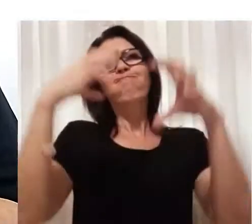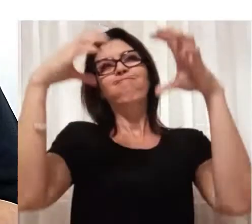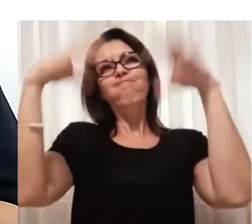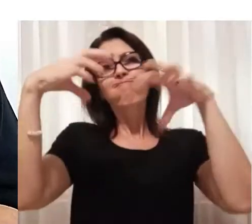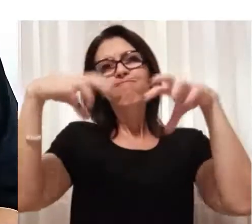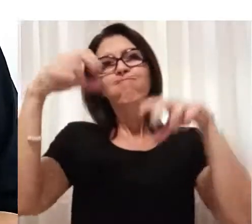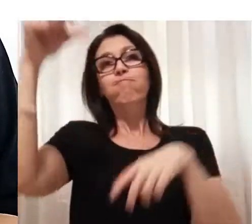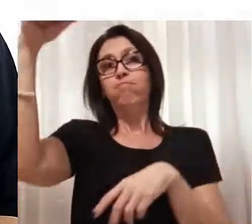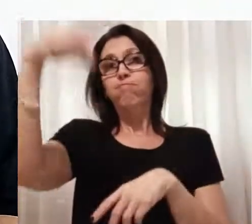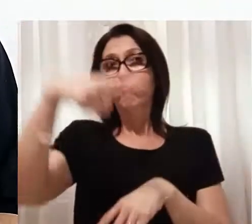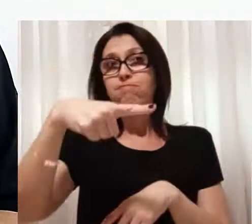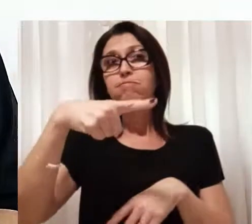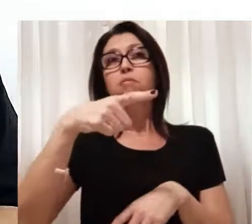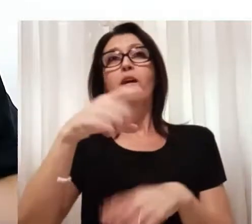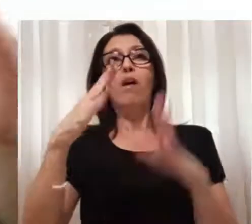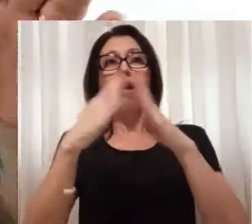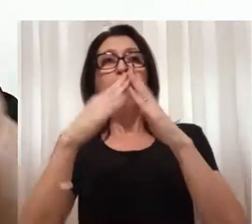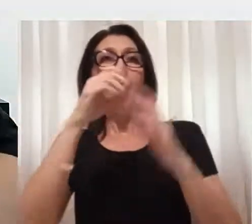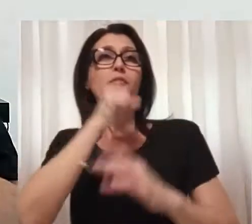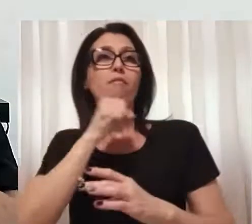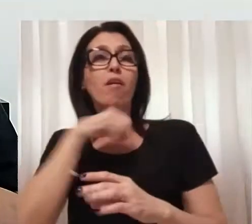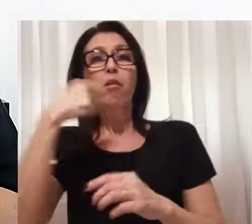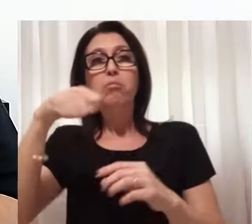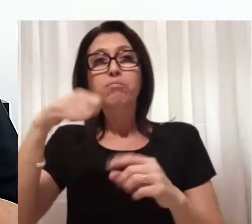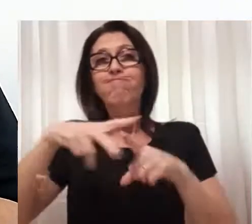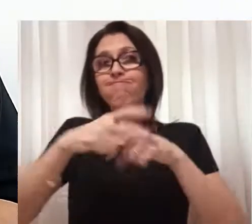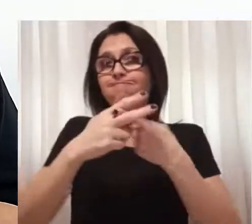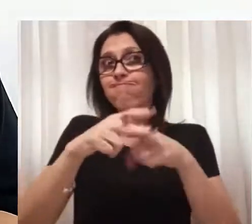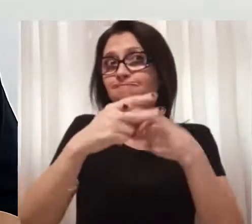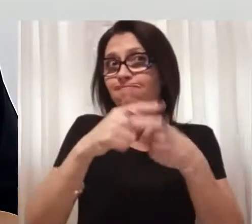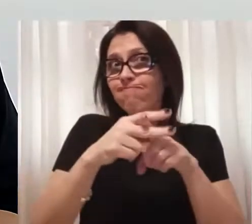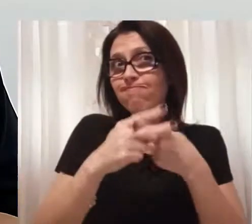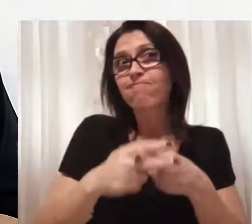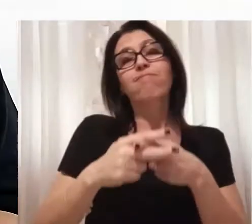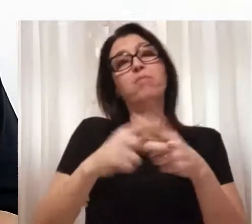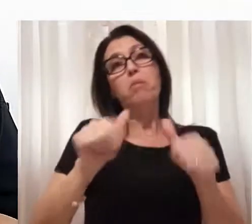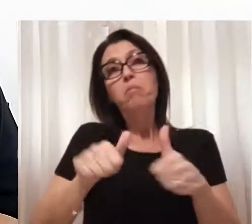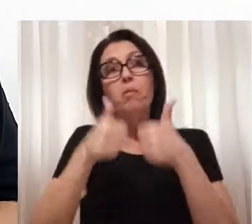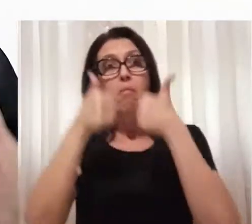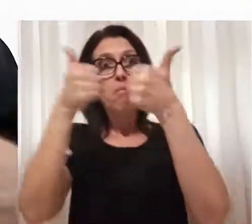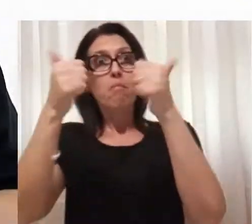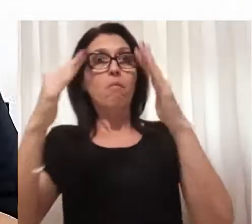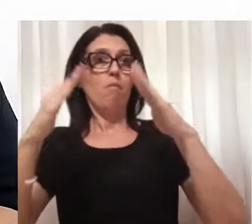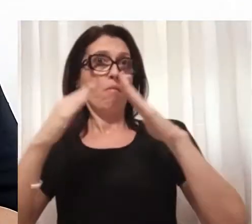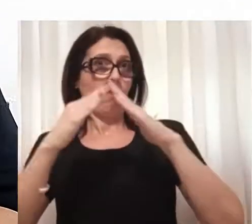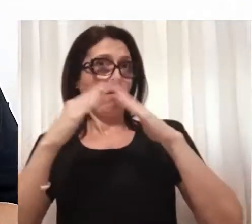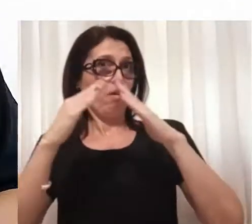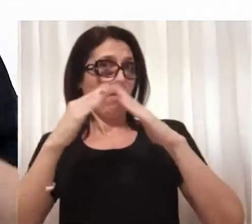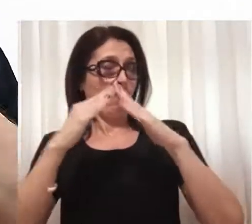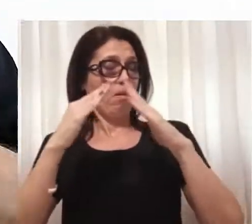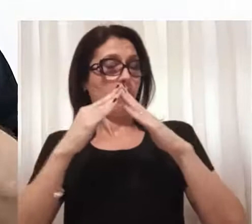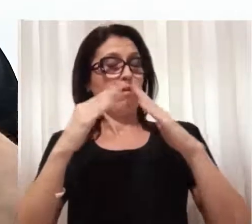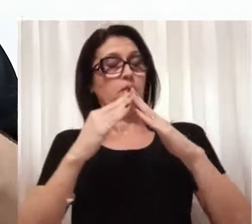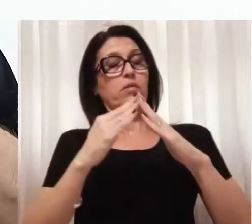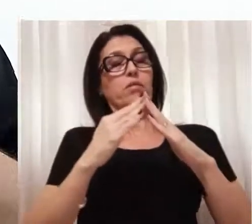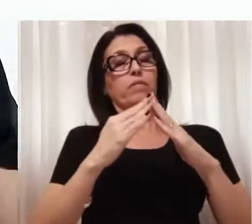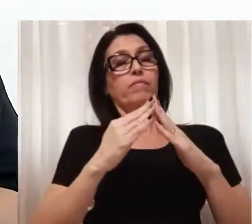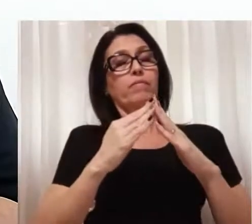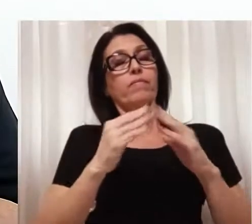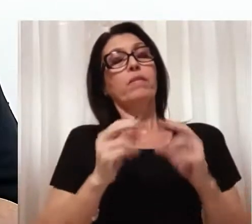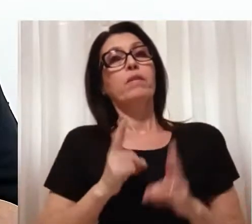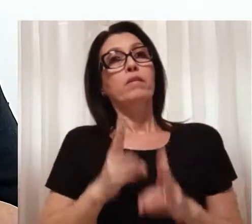manutenções sejam necessárias. Um conserto no telhado, uma pintura, uma rachadura que aparece, uma porta que enguiça. Toda